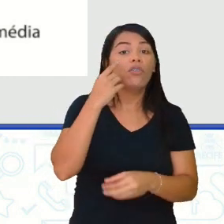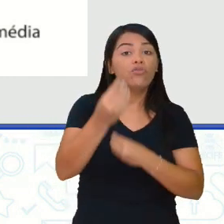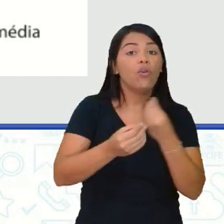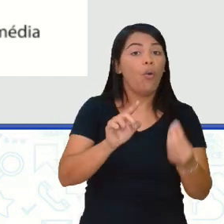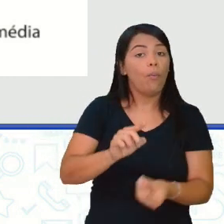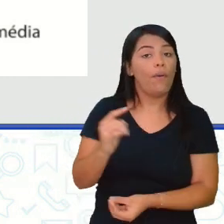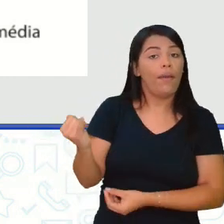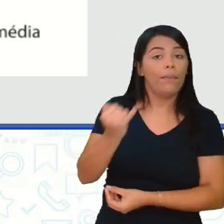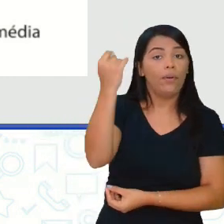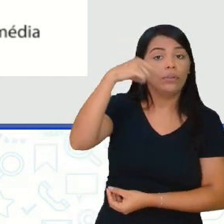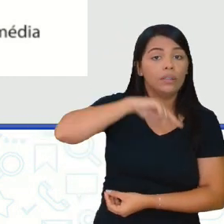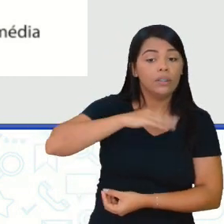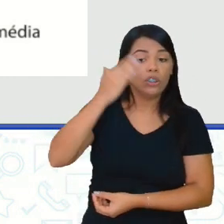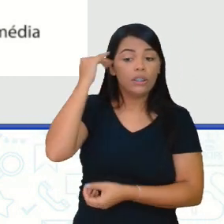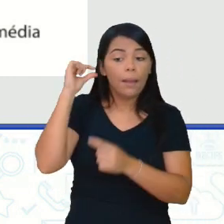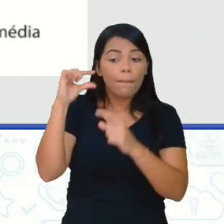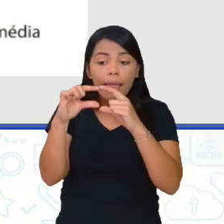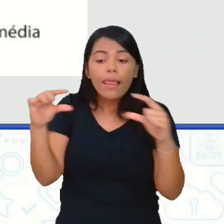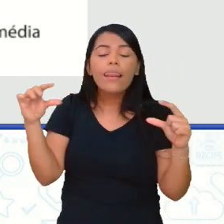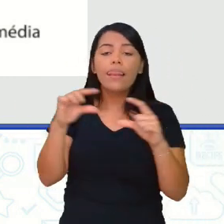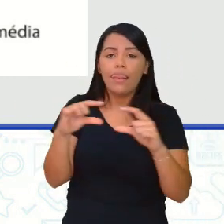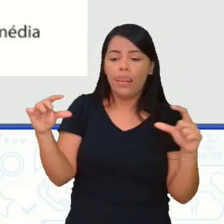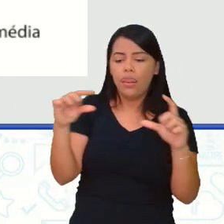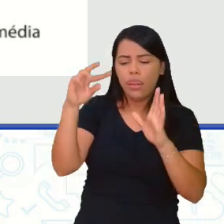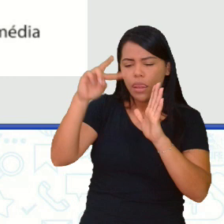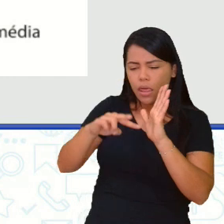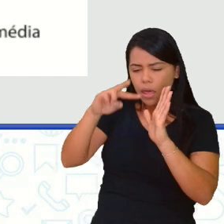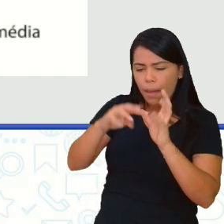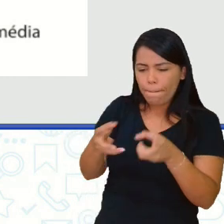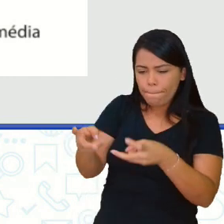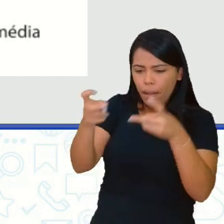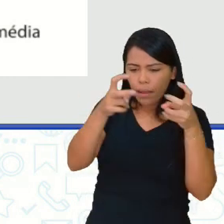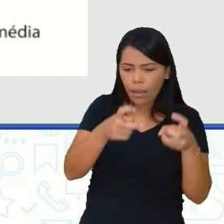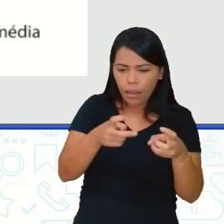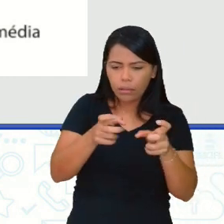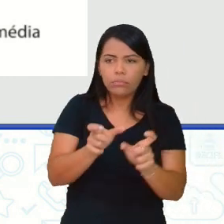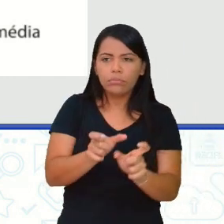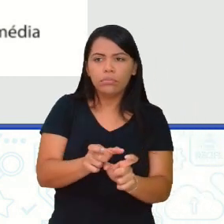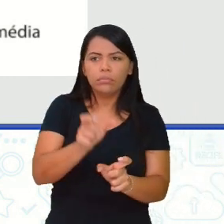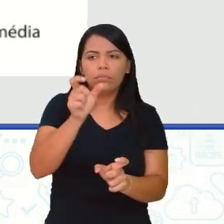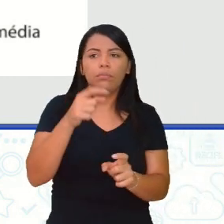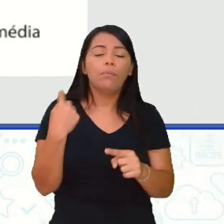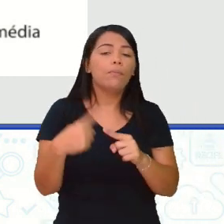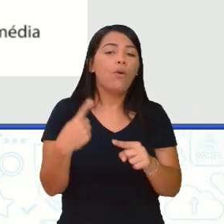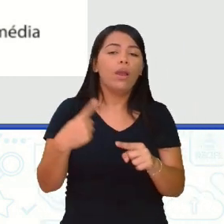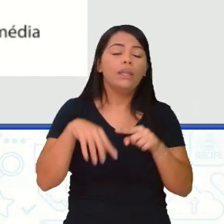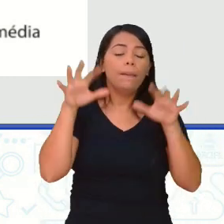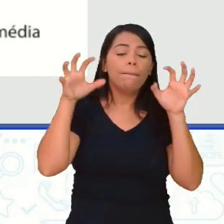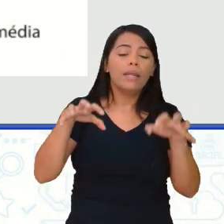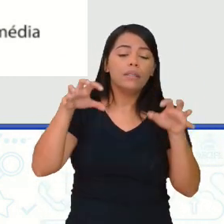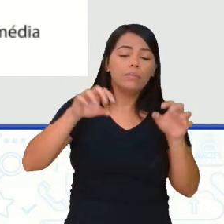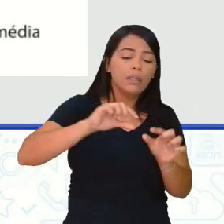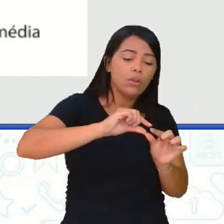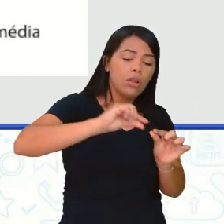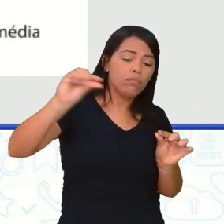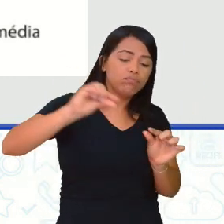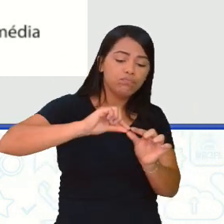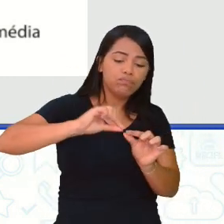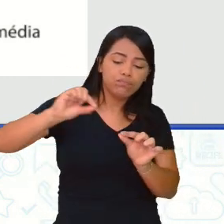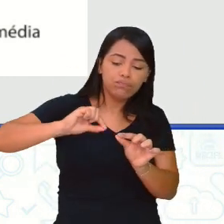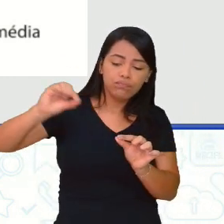legenda. É essa coluna que está tracejada na diagonal. E a